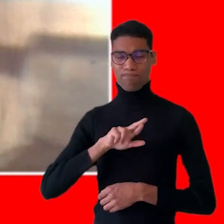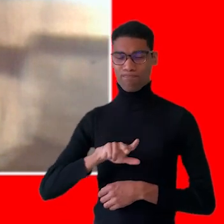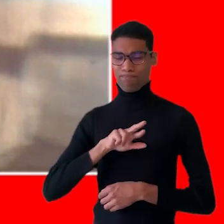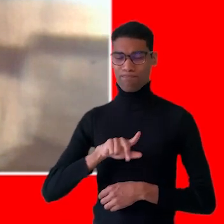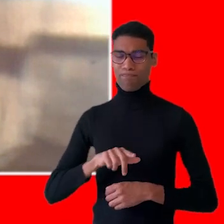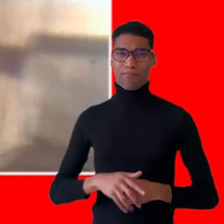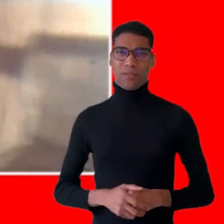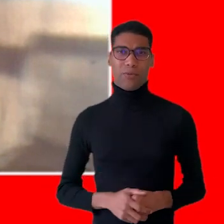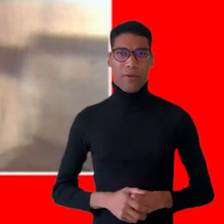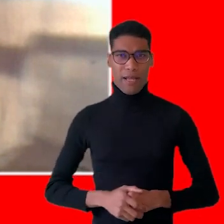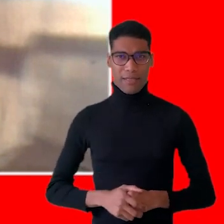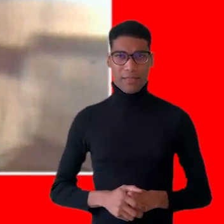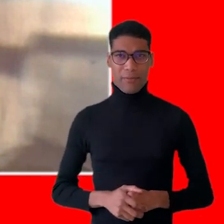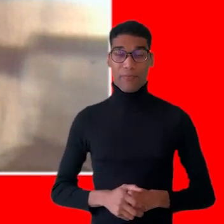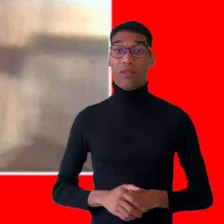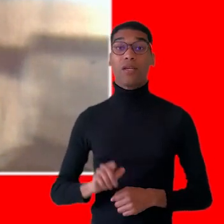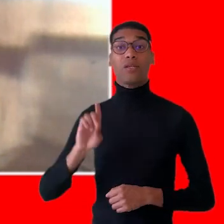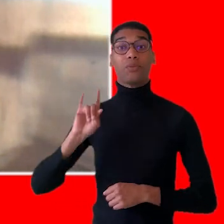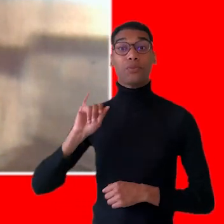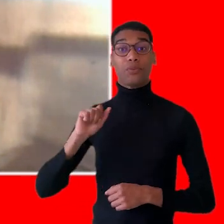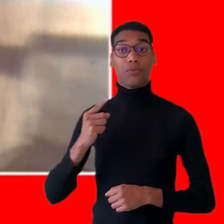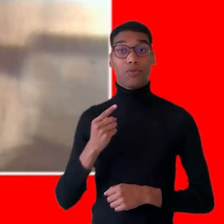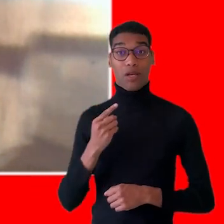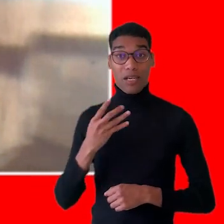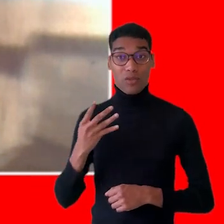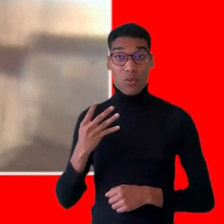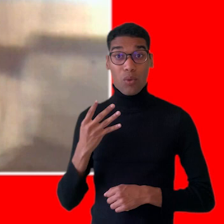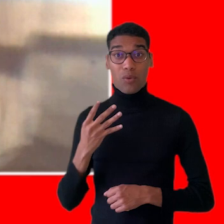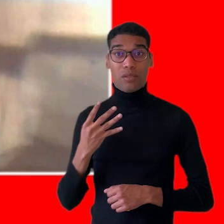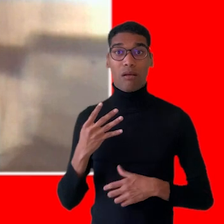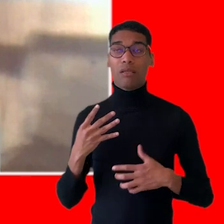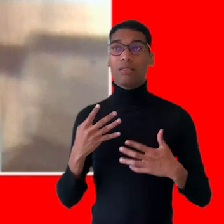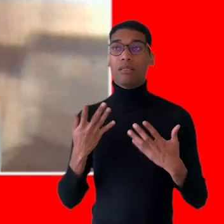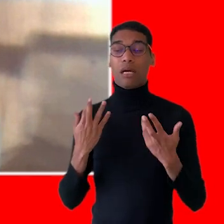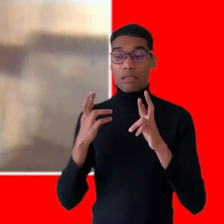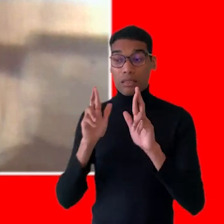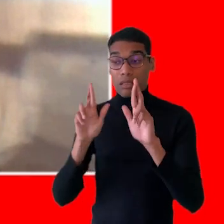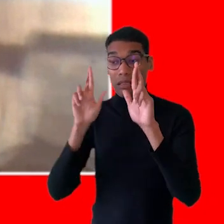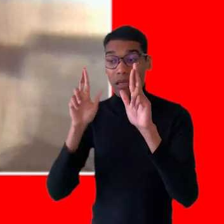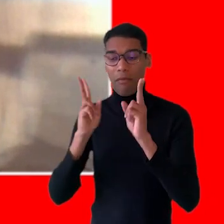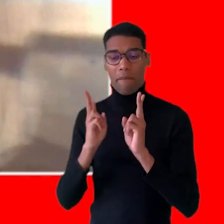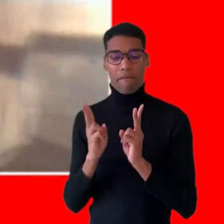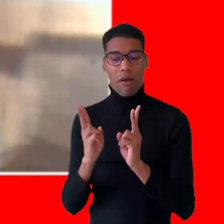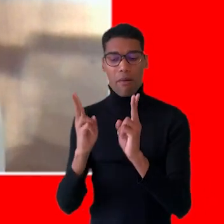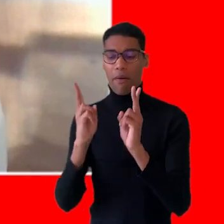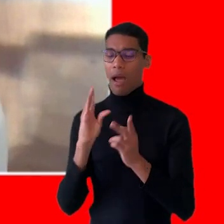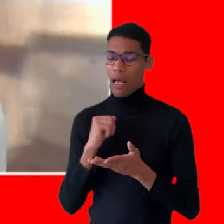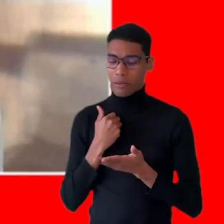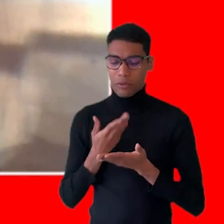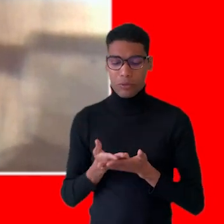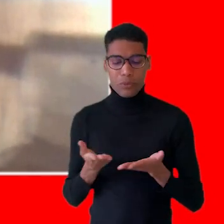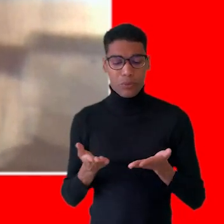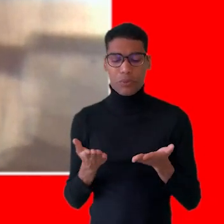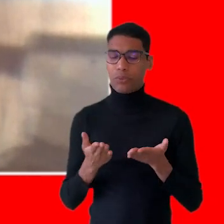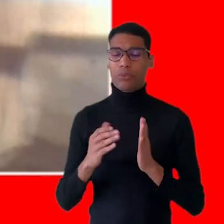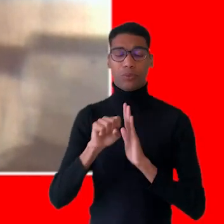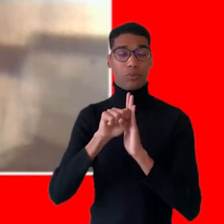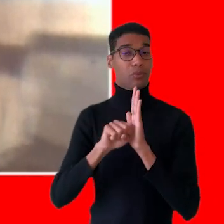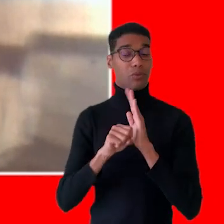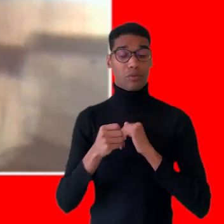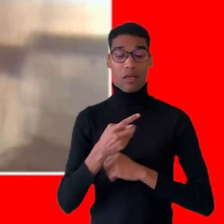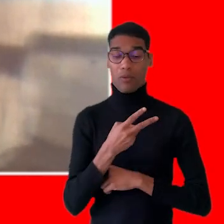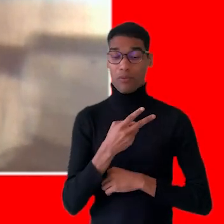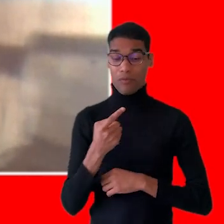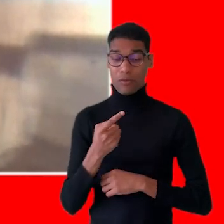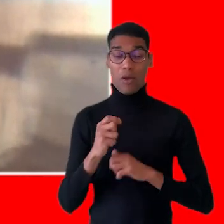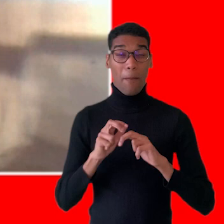do 13 de maio, né? E o dia 14, a nossa desesperança persiste até hoje, no século